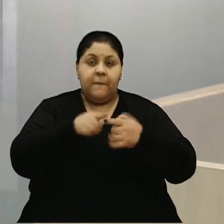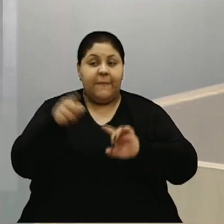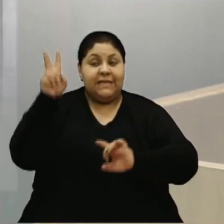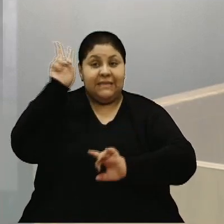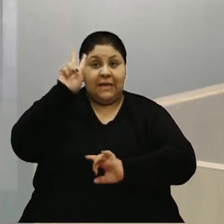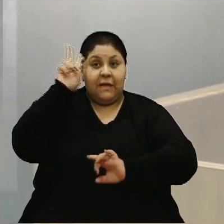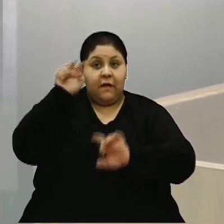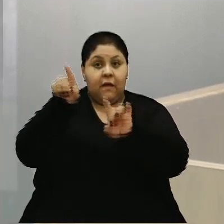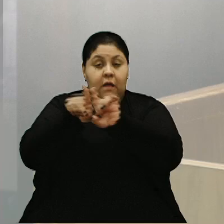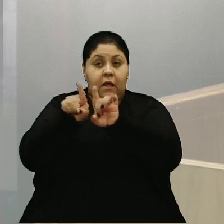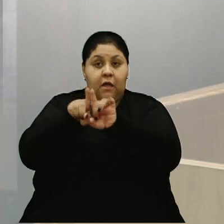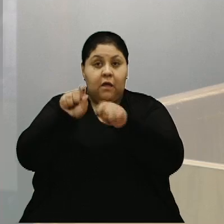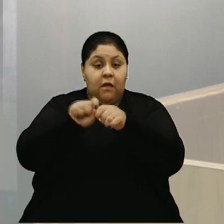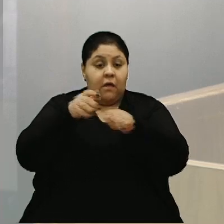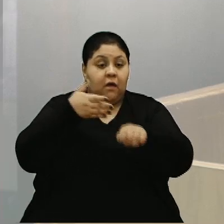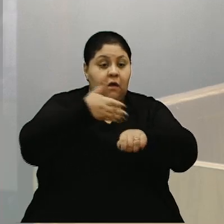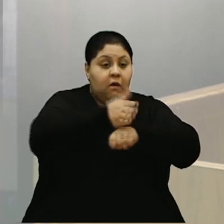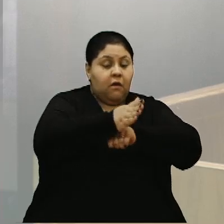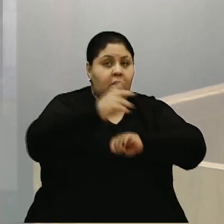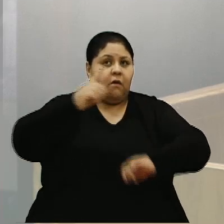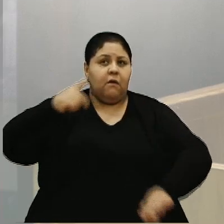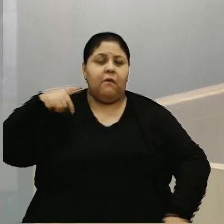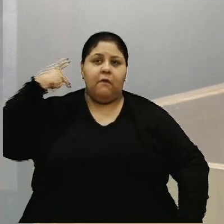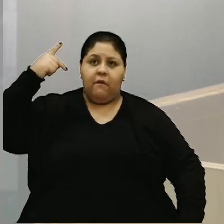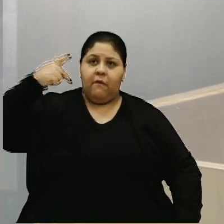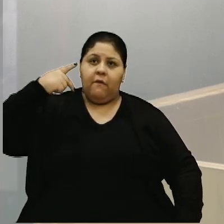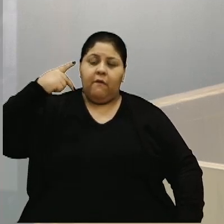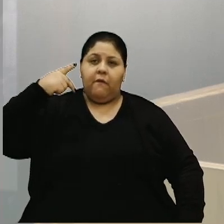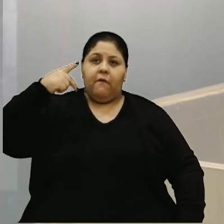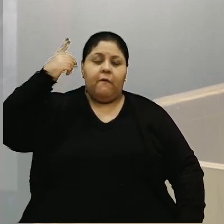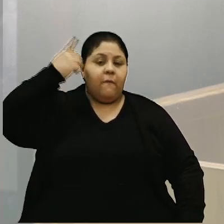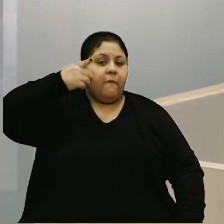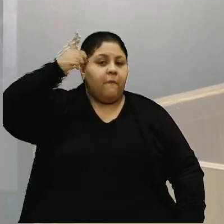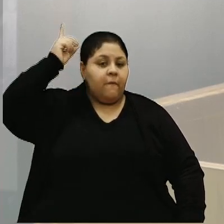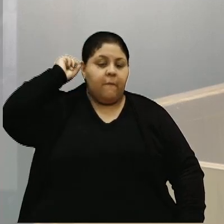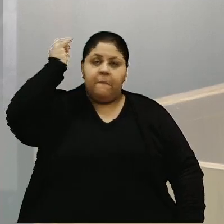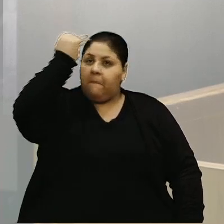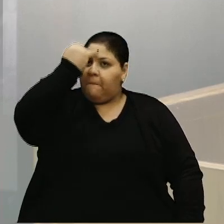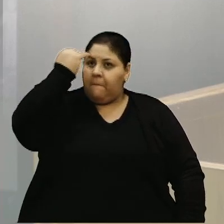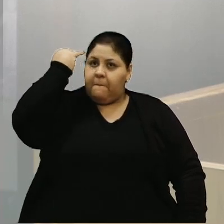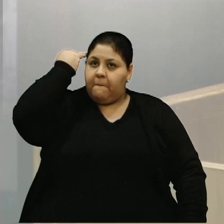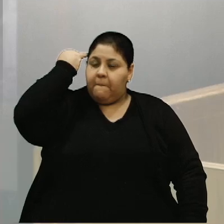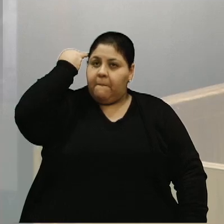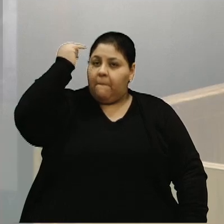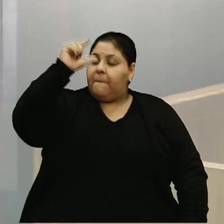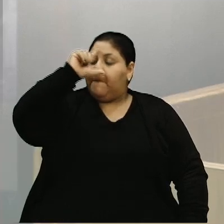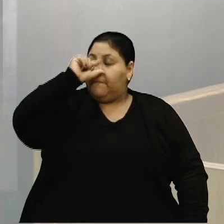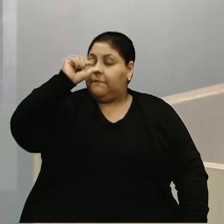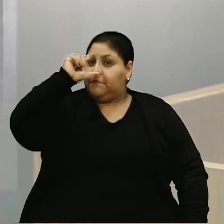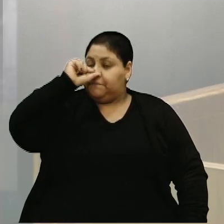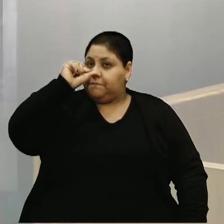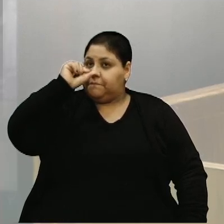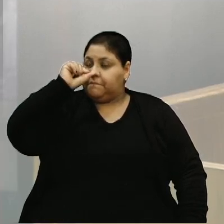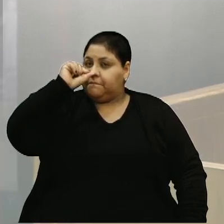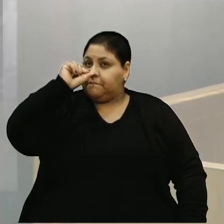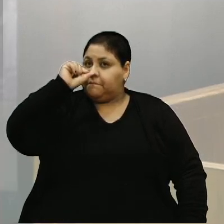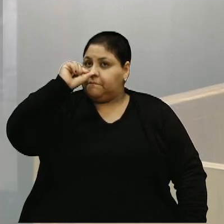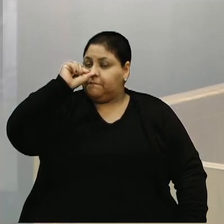também que fazem parte dela o vereador Lucas Gil, José D'Ambros, Sandro Fantinel,